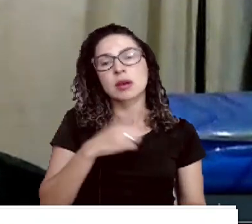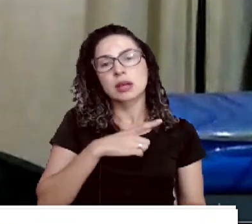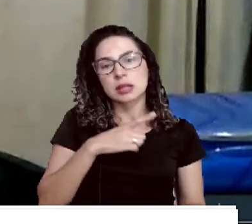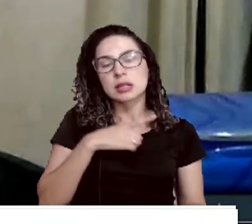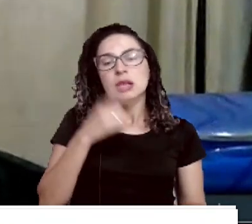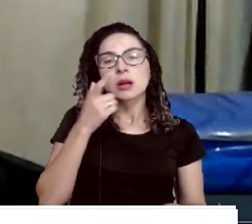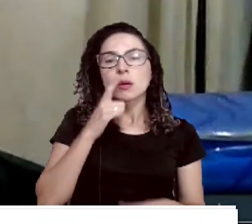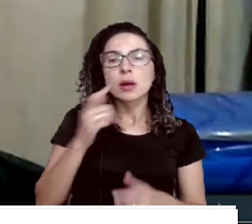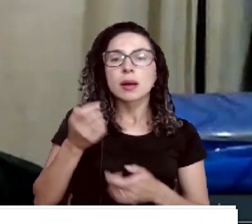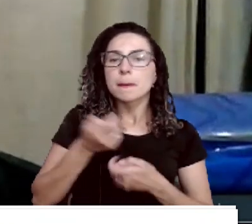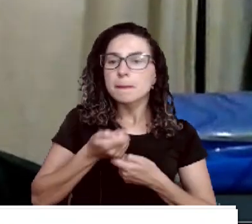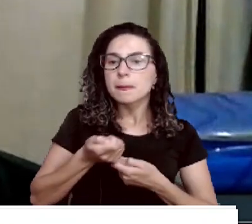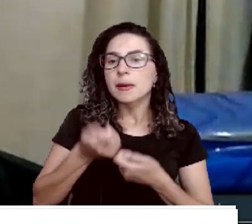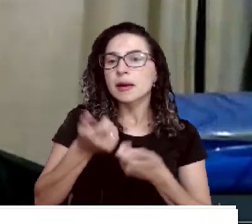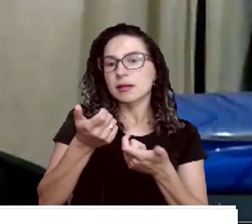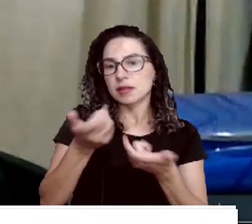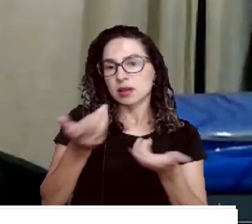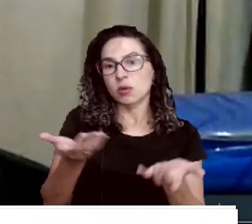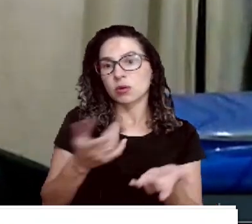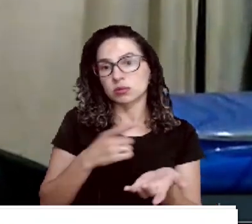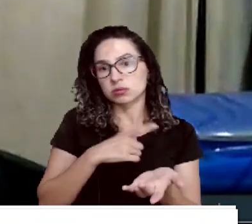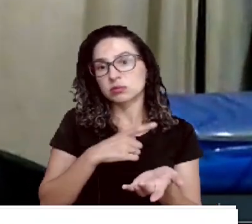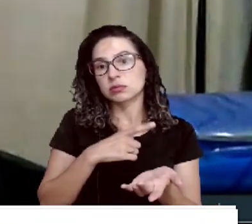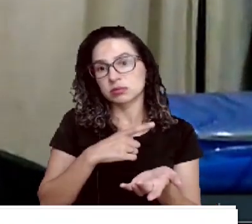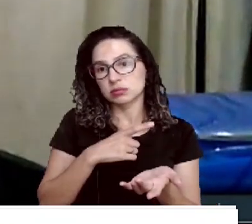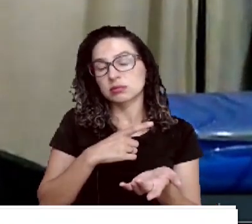benefícios no momento, porque